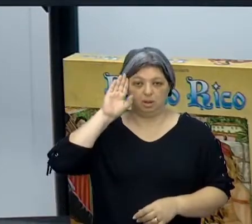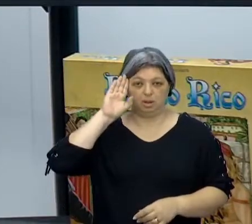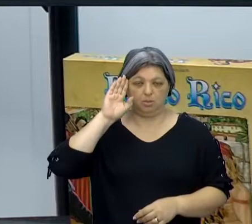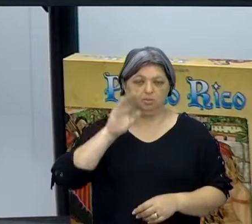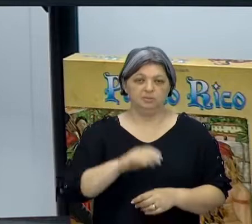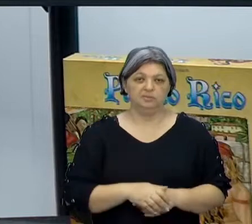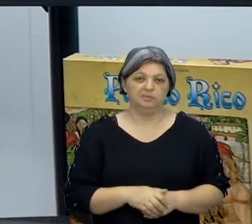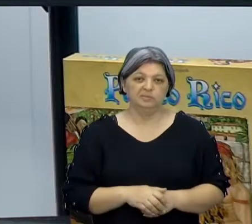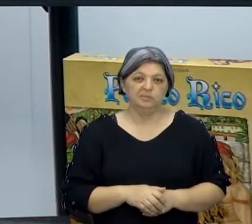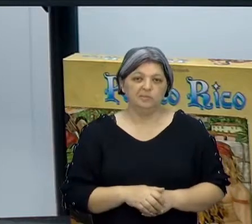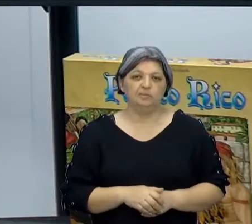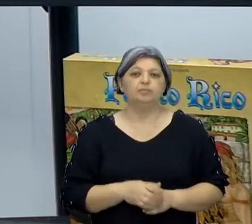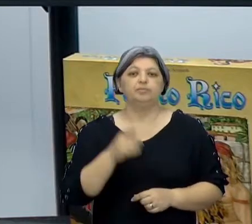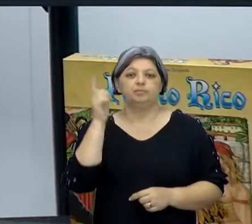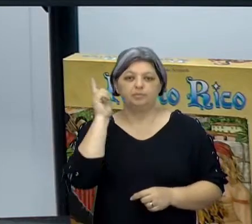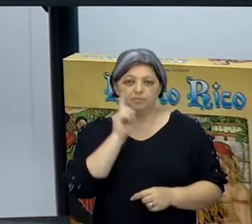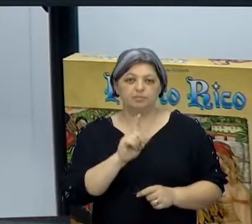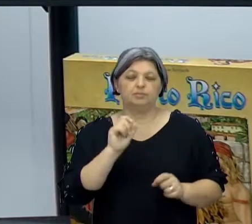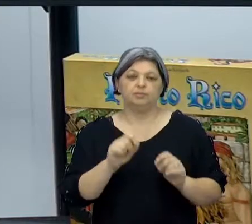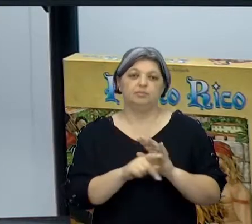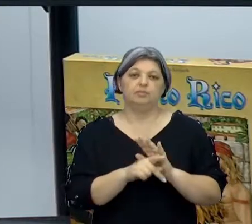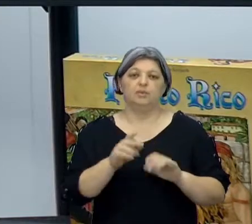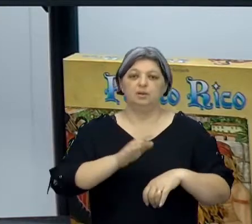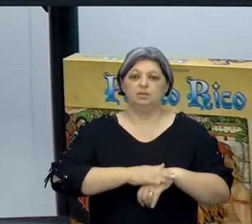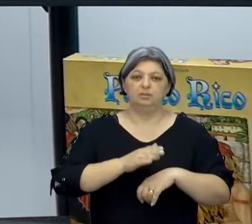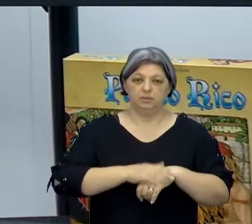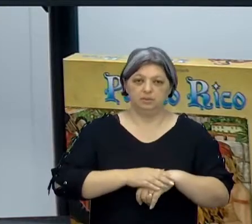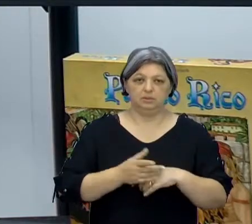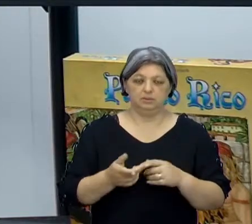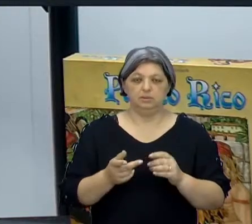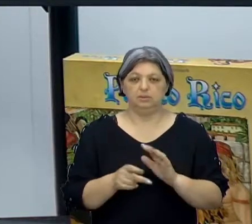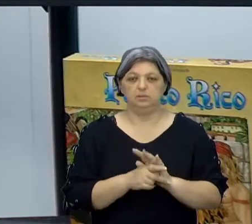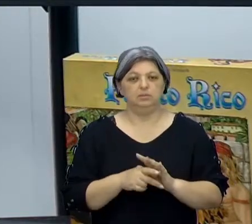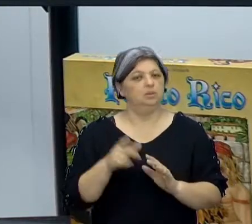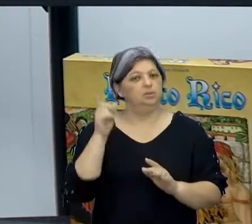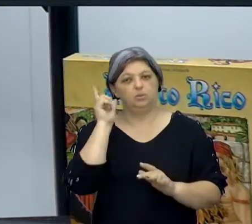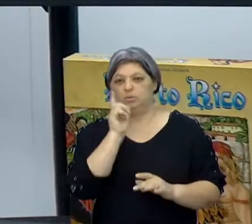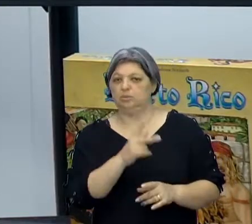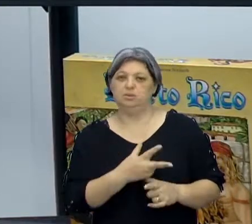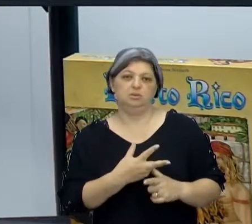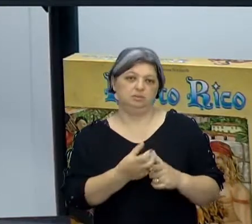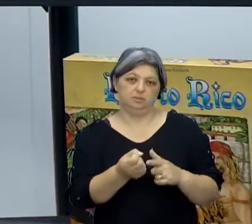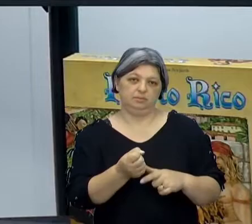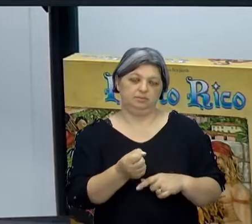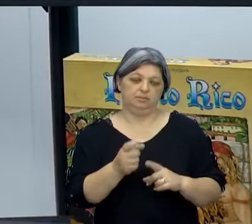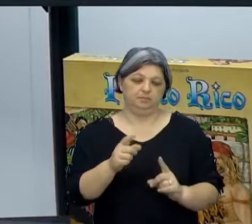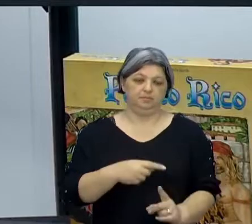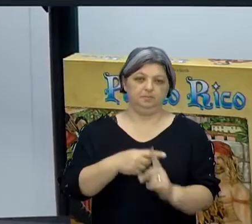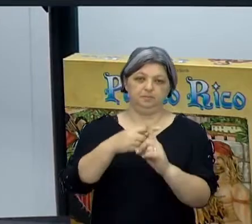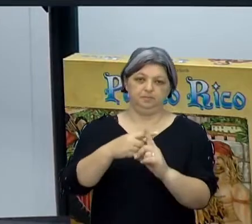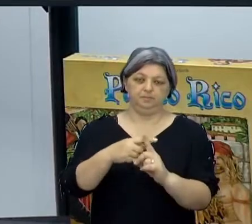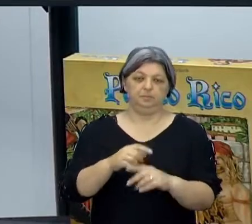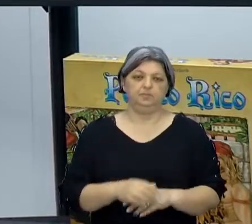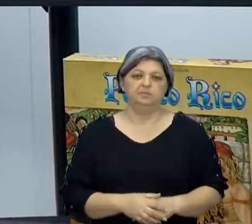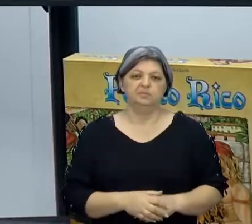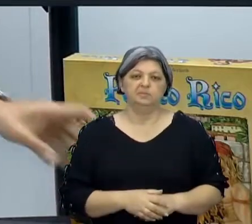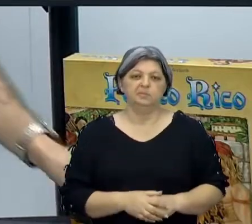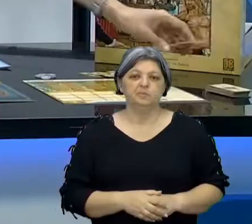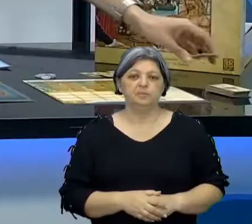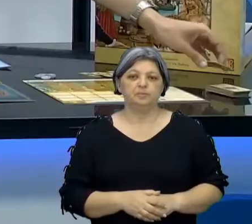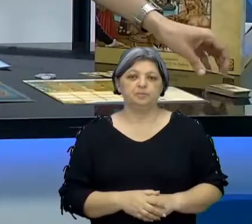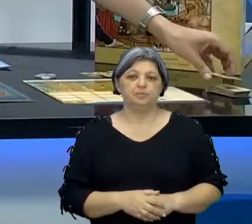disso, todos os outros jogadores vão poder realizar a ação do capitão, só que sem ganhar esses pontos de vitória a mais. Isso vai se repetir